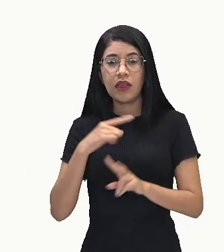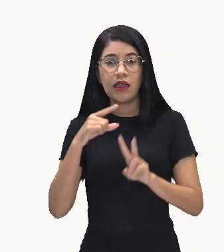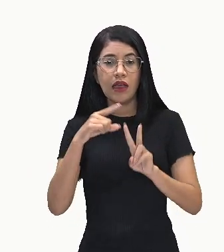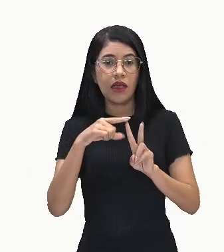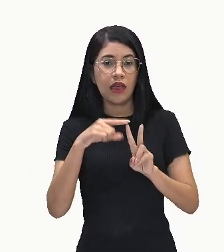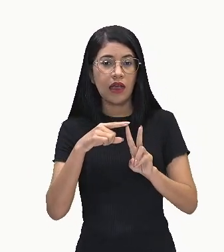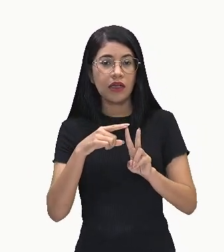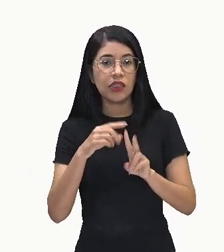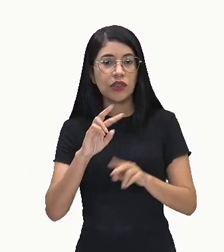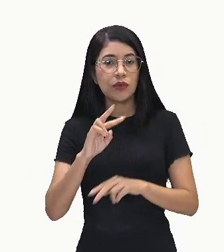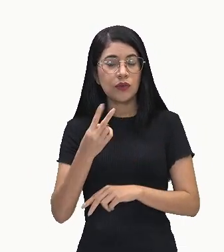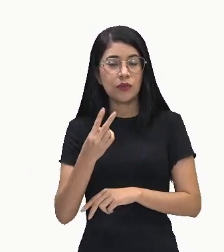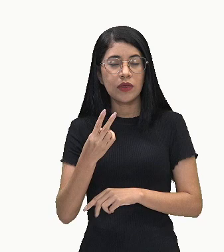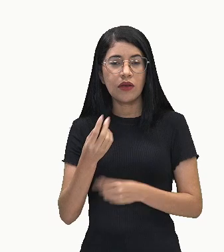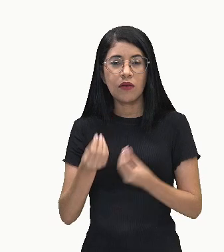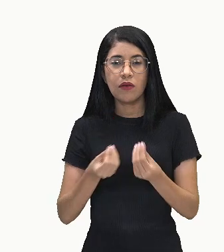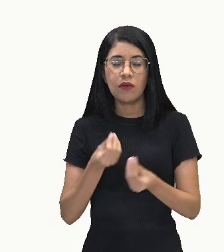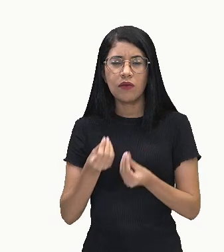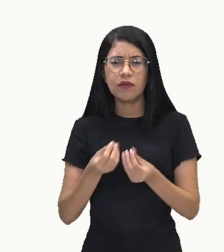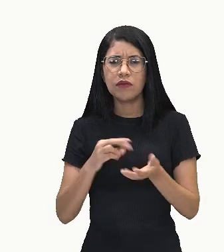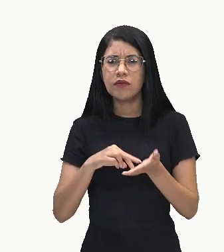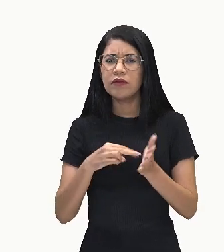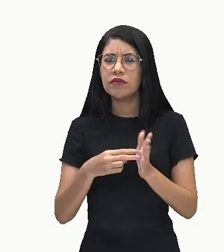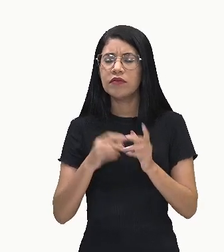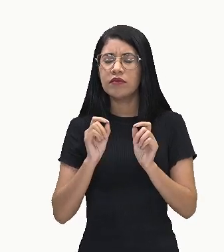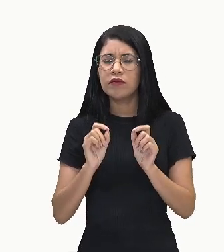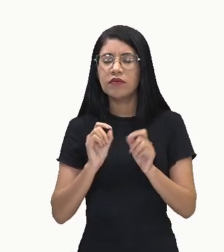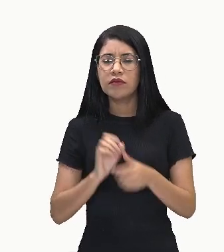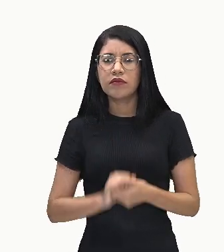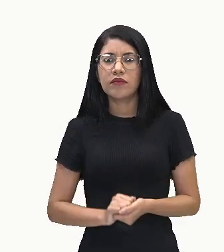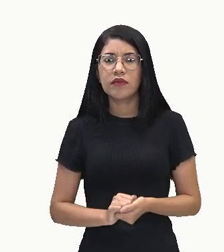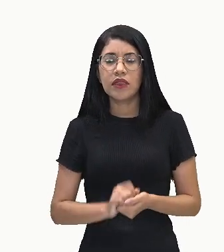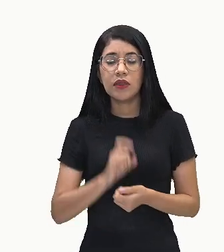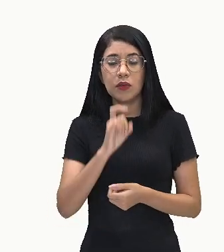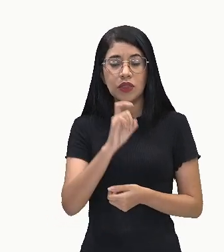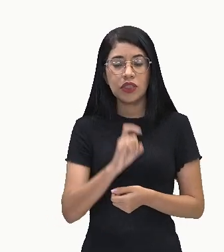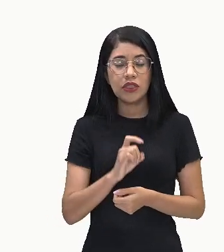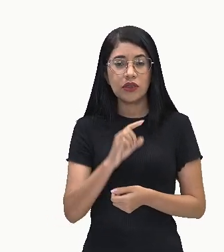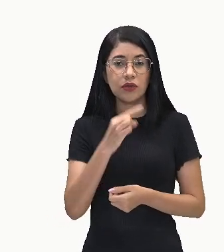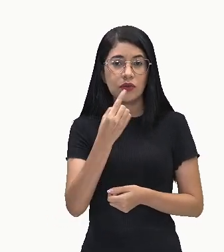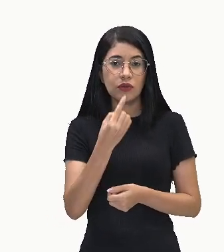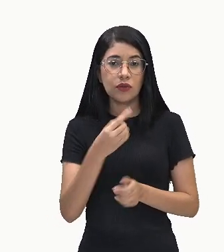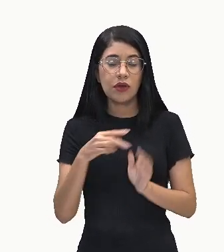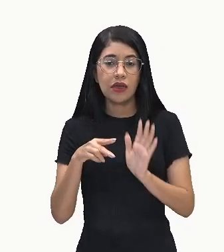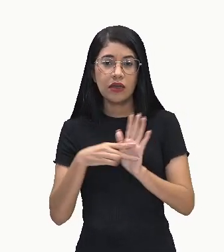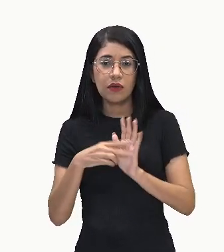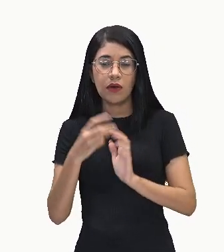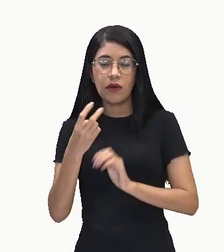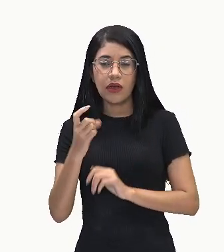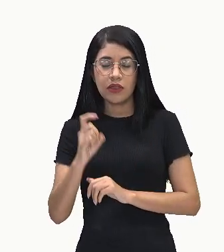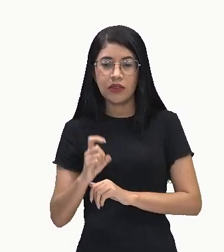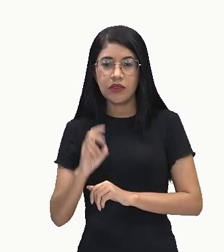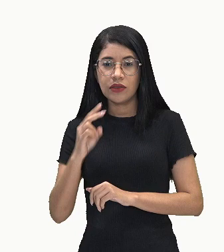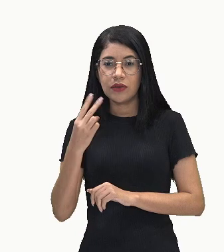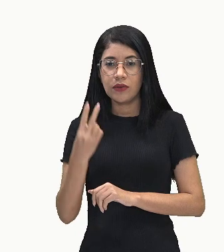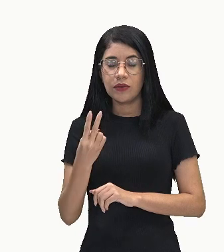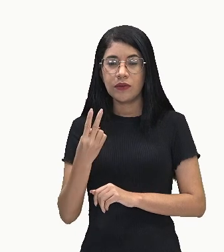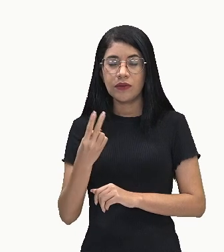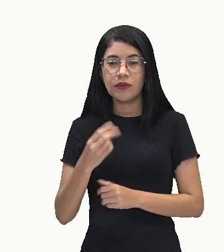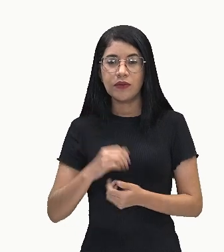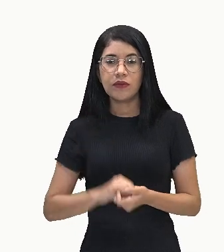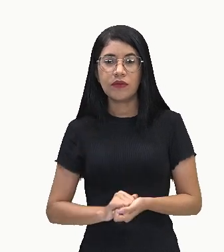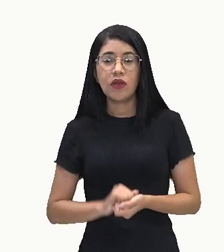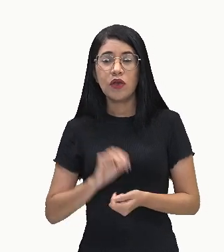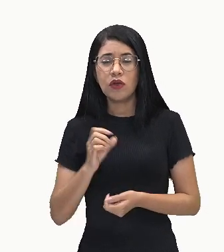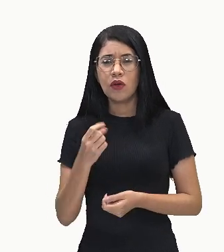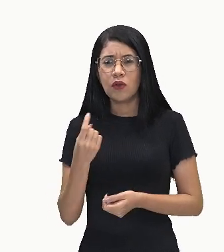real dupla. O que isso quer dizer? Quer dizer que x' é igual a x duas linhas. Nós só vamos ter uma única